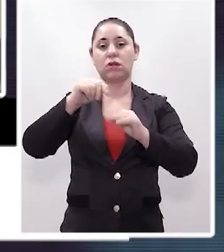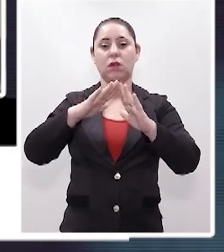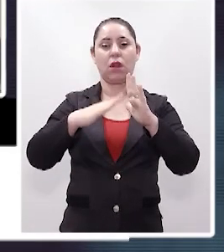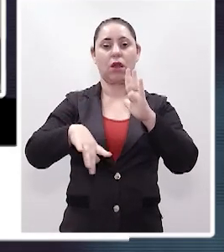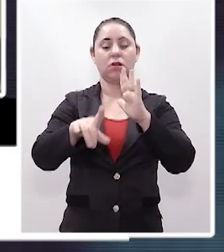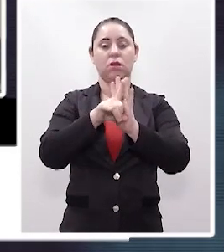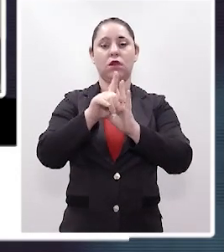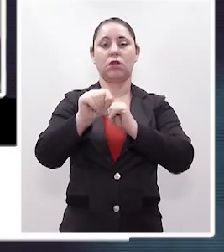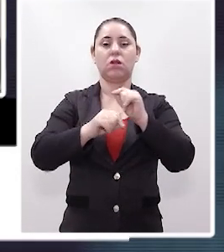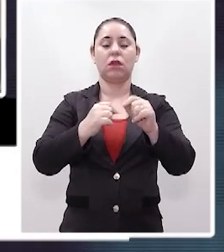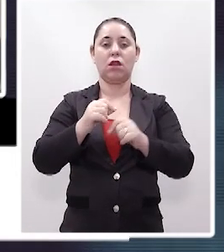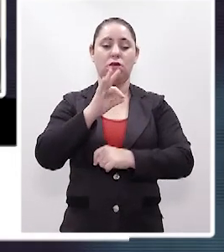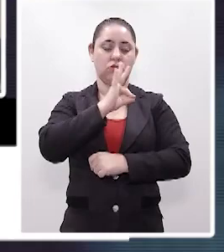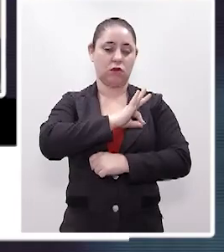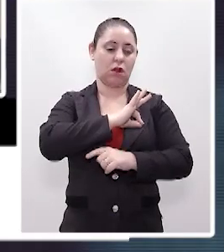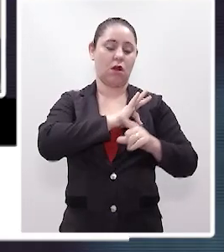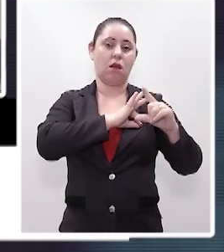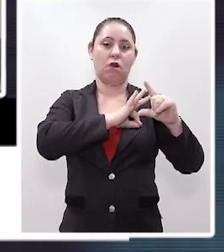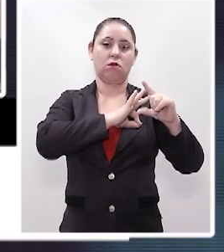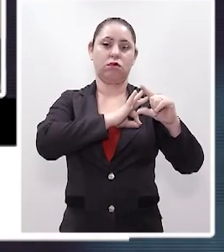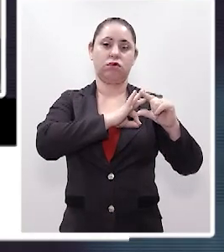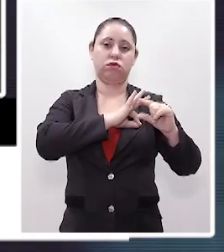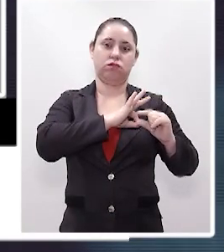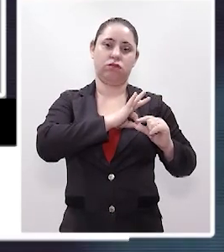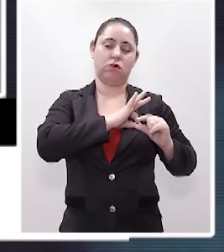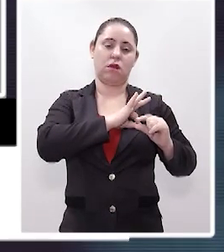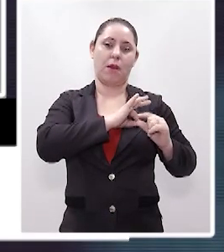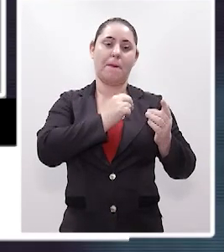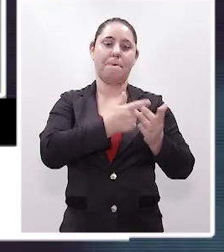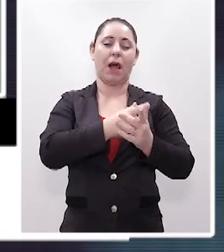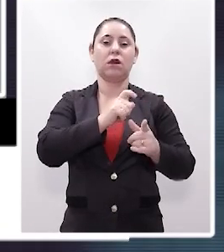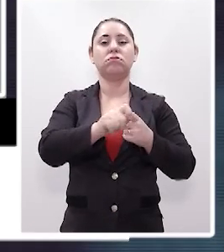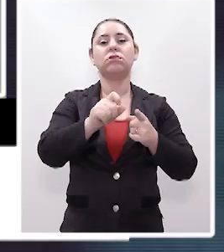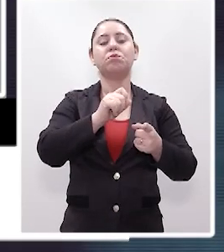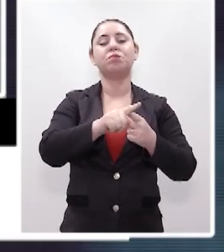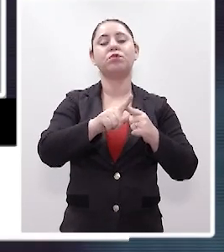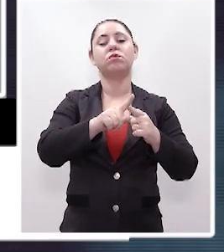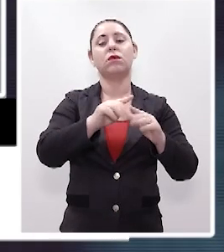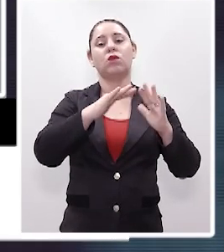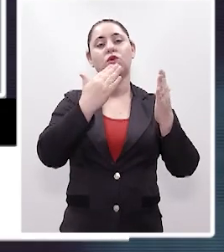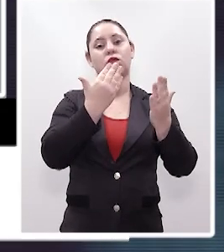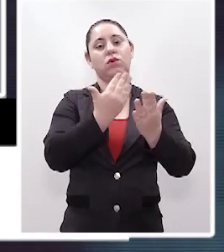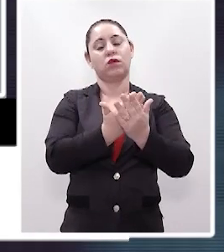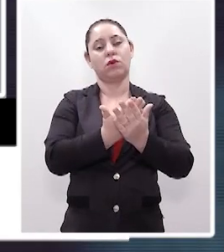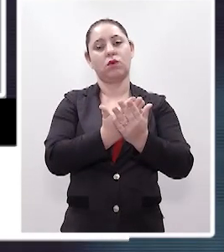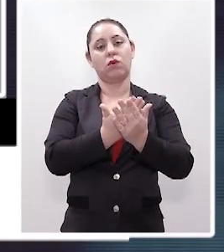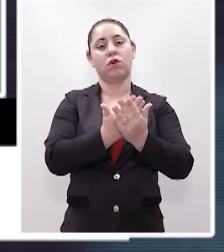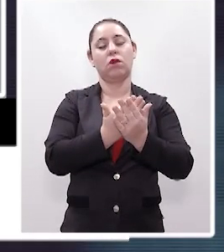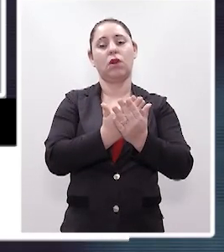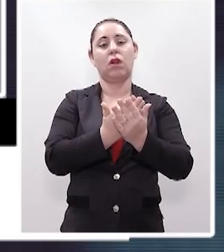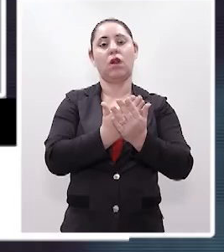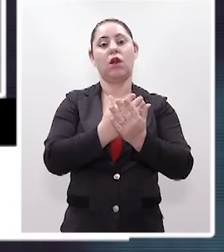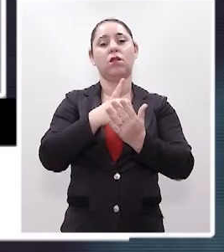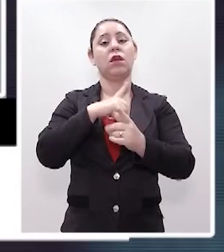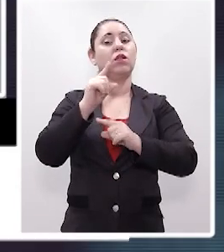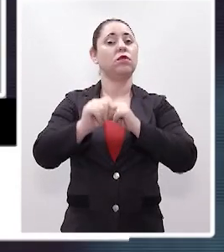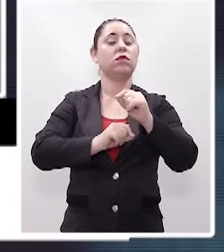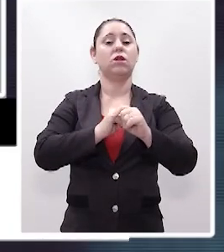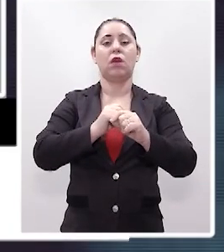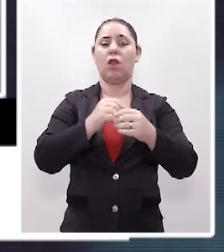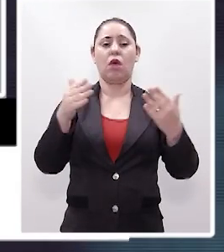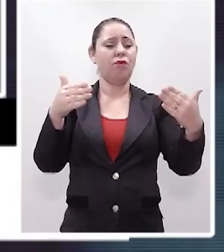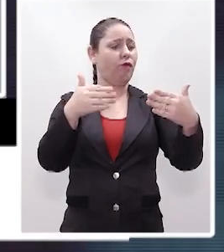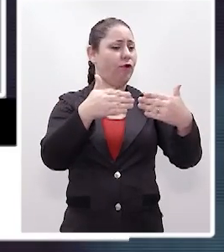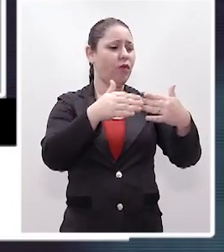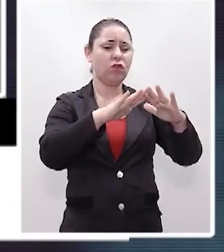essa possibilidade de redução das mensalidades, né? De redução nas mensalidades, levando em conta que eles não